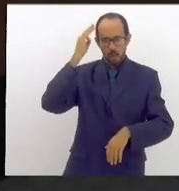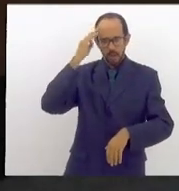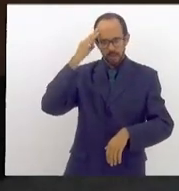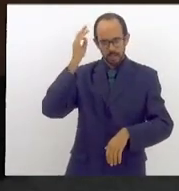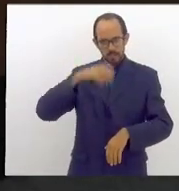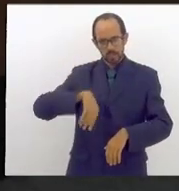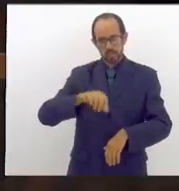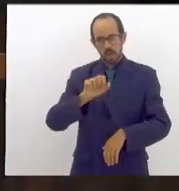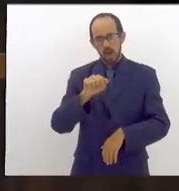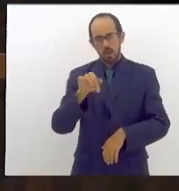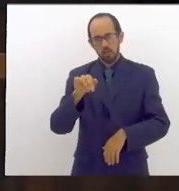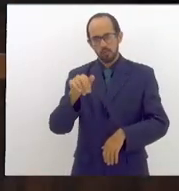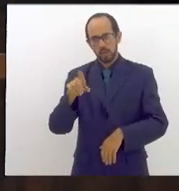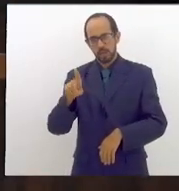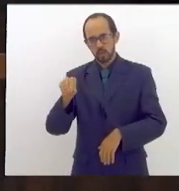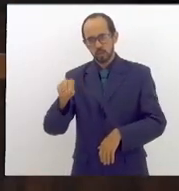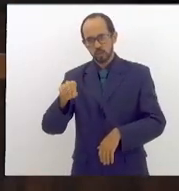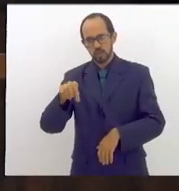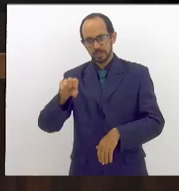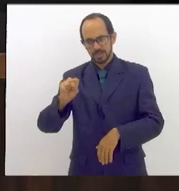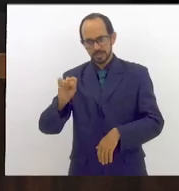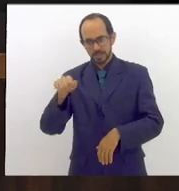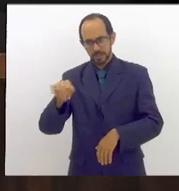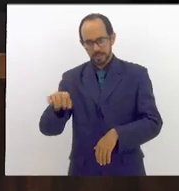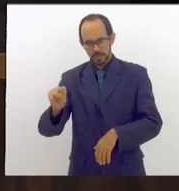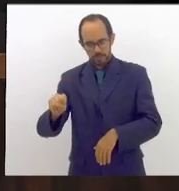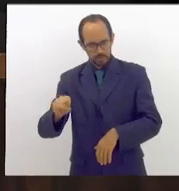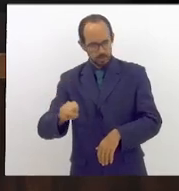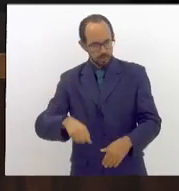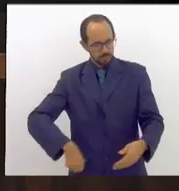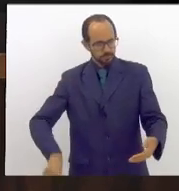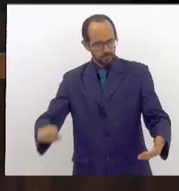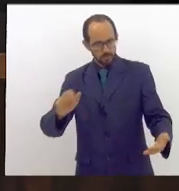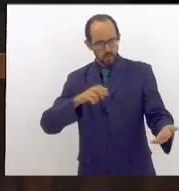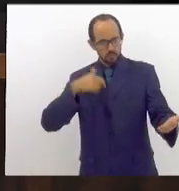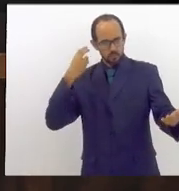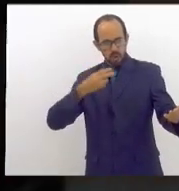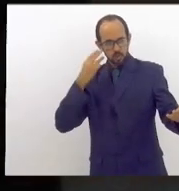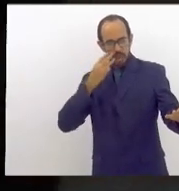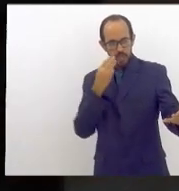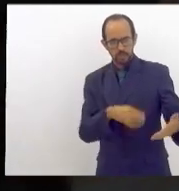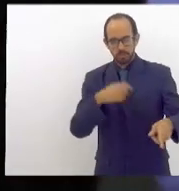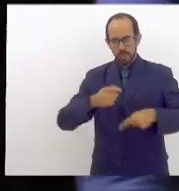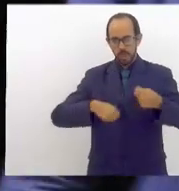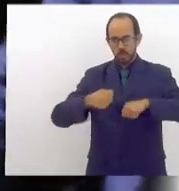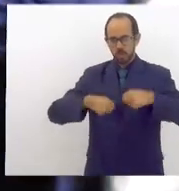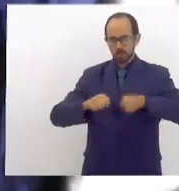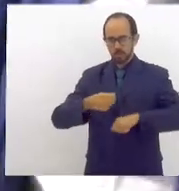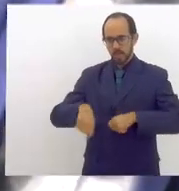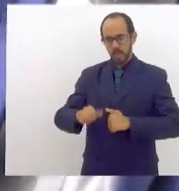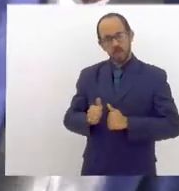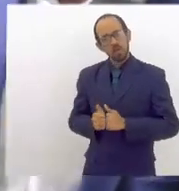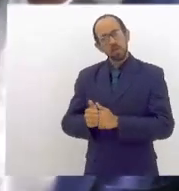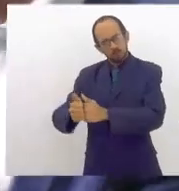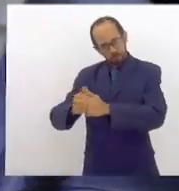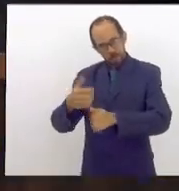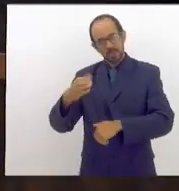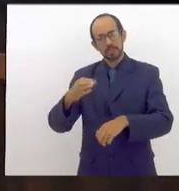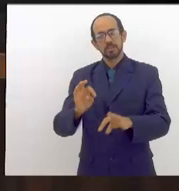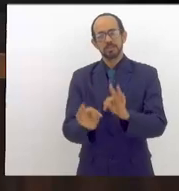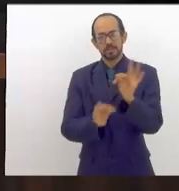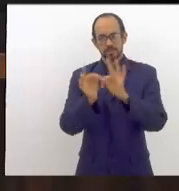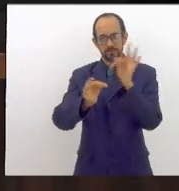Alfredo pela comissão de Economia waldeck Carneiro a missão de Economia acompanha Aparecida da comissão de ciência e tecnologia